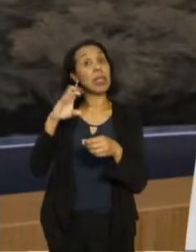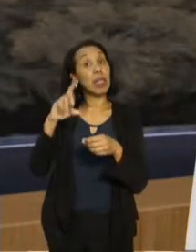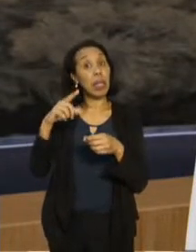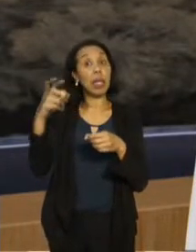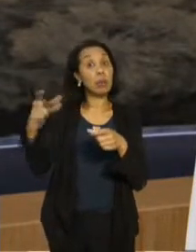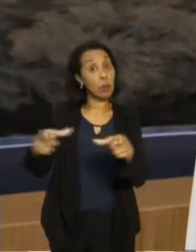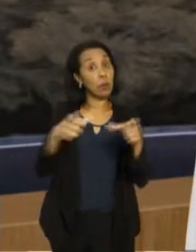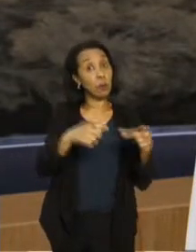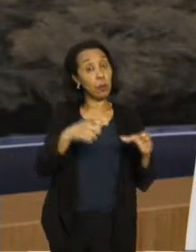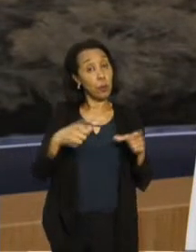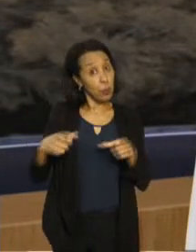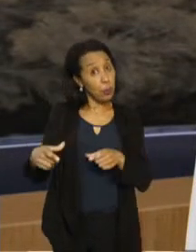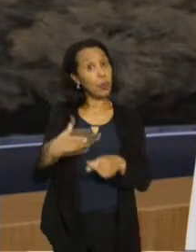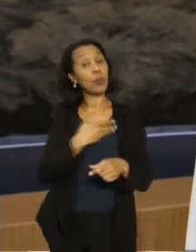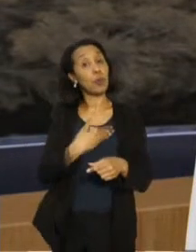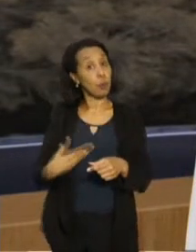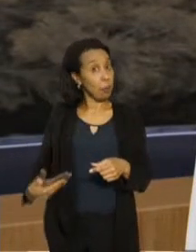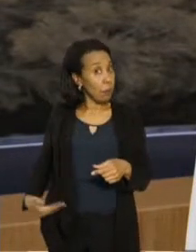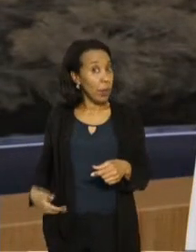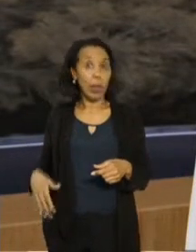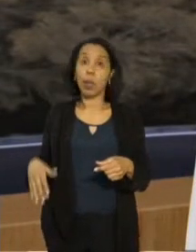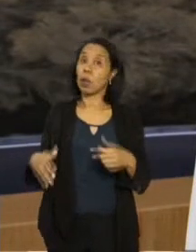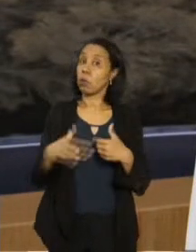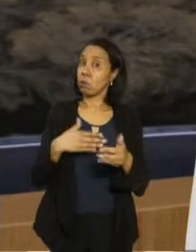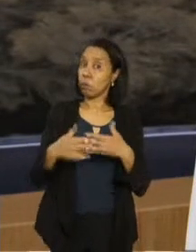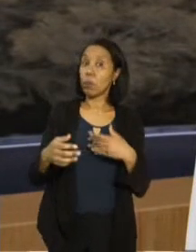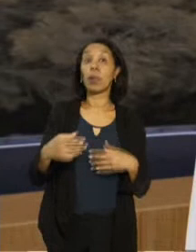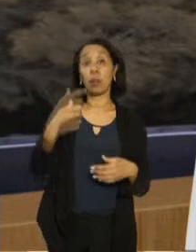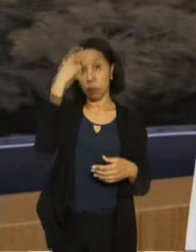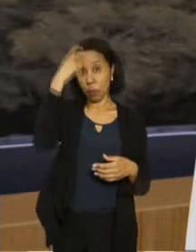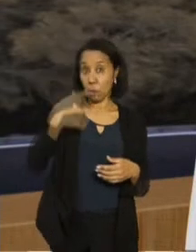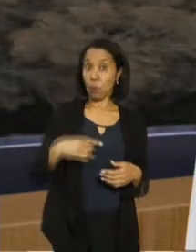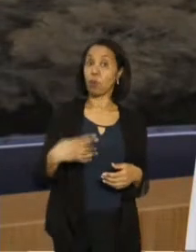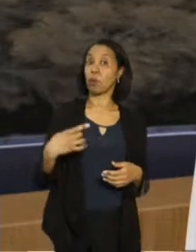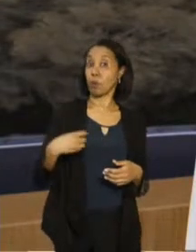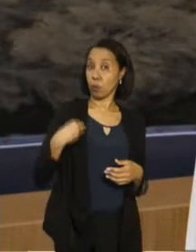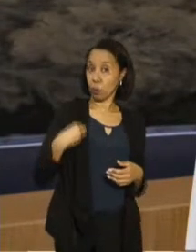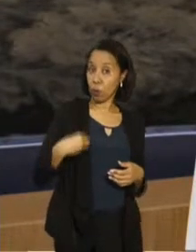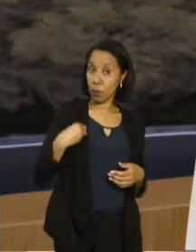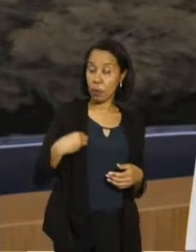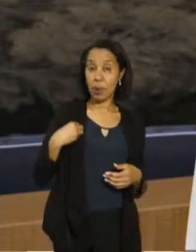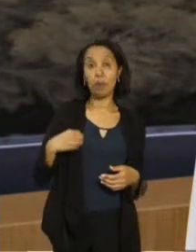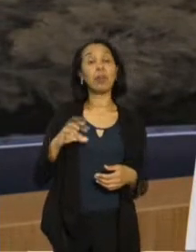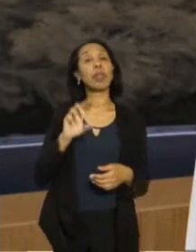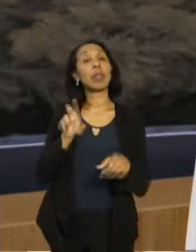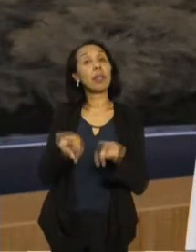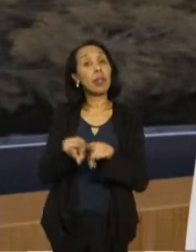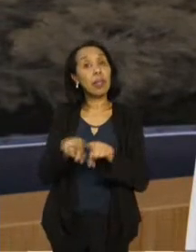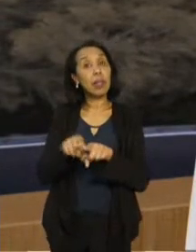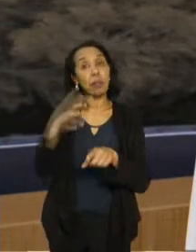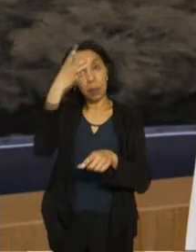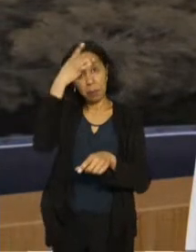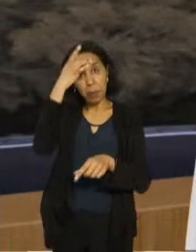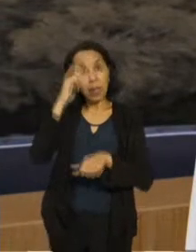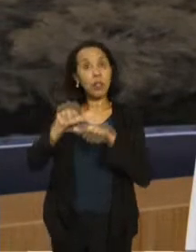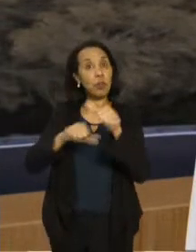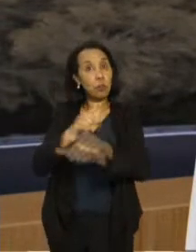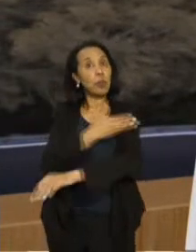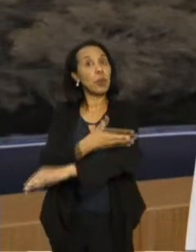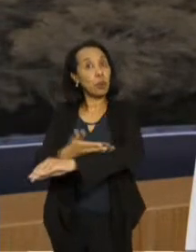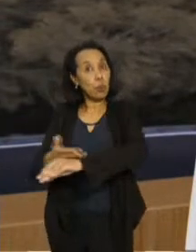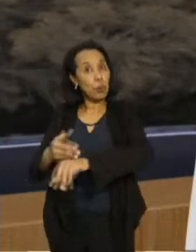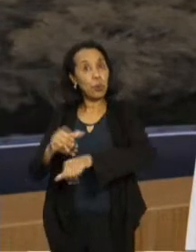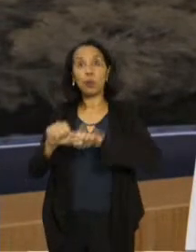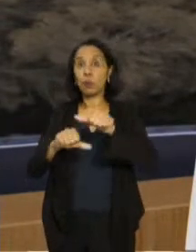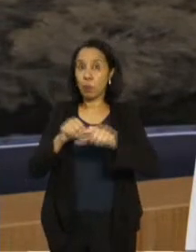nos órgãos públicos, seja no nosso cotidiano, mudanças e hábitos, como ambos trouxeram, tanto o professor como a doutora Patrícia, para que a gente possa, de